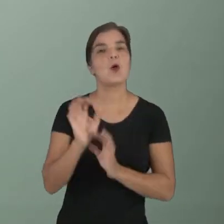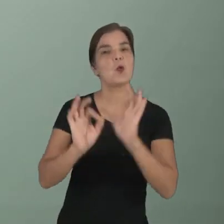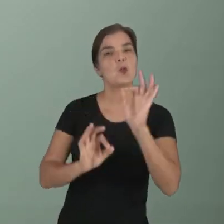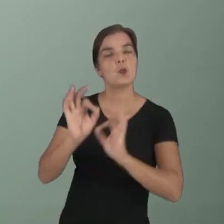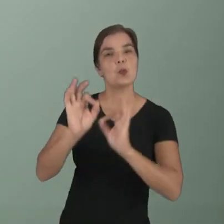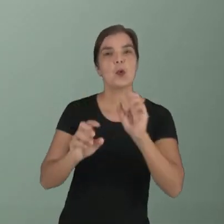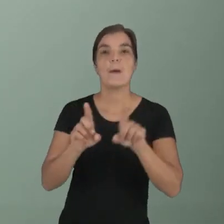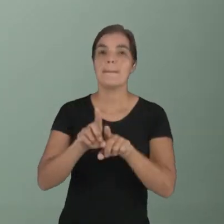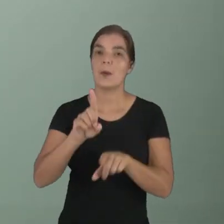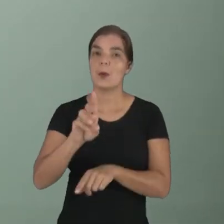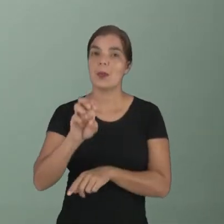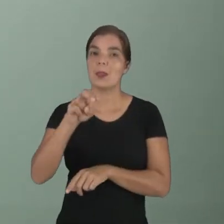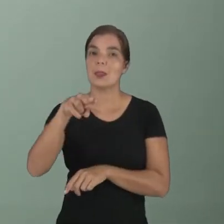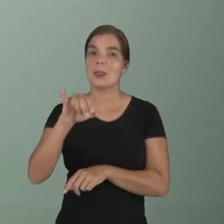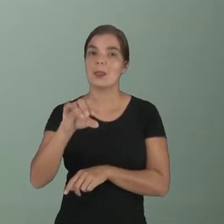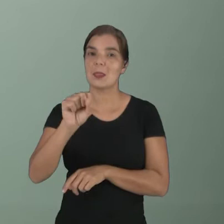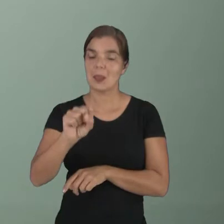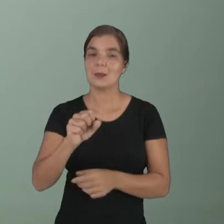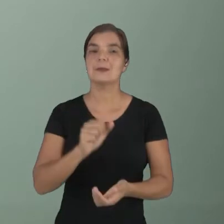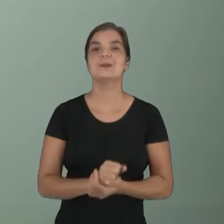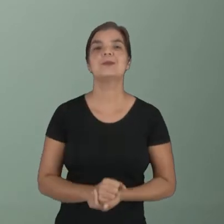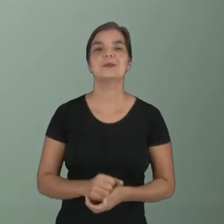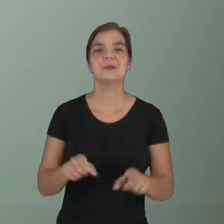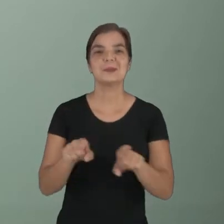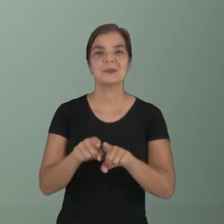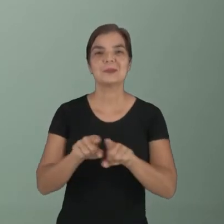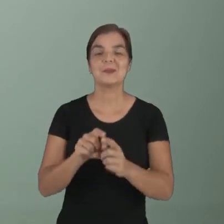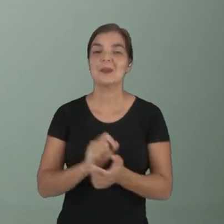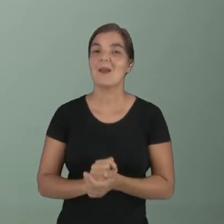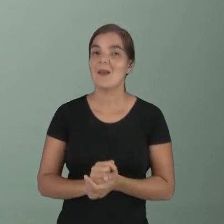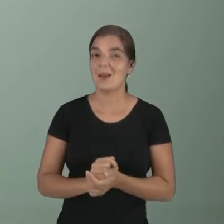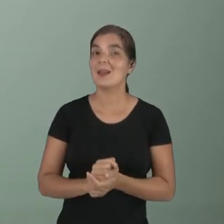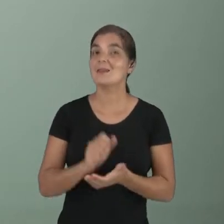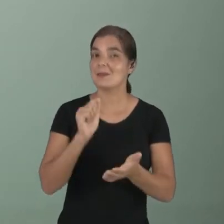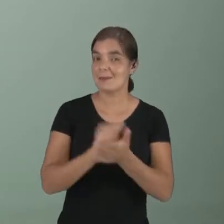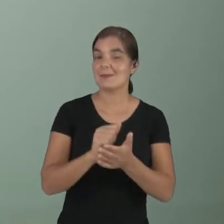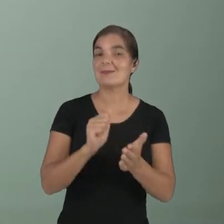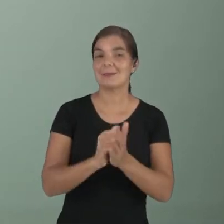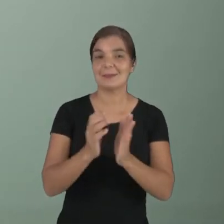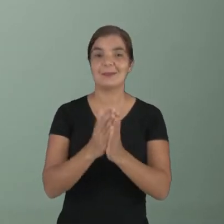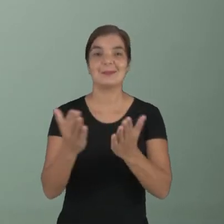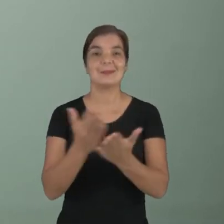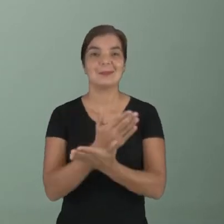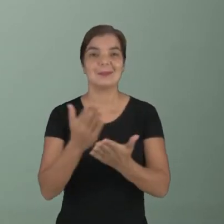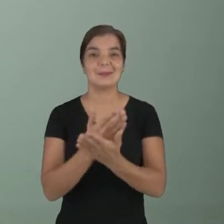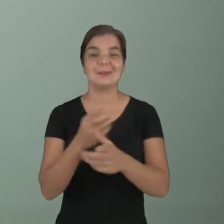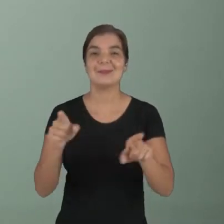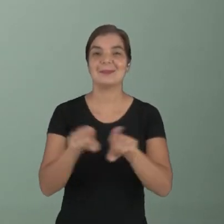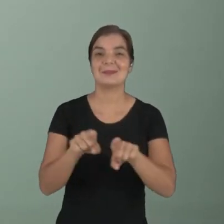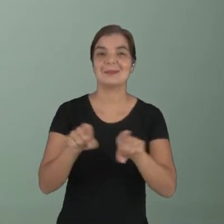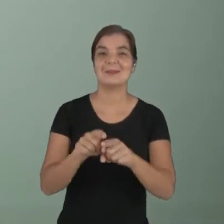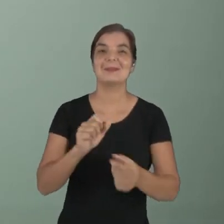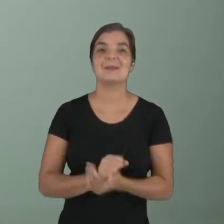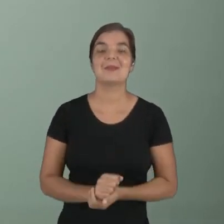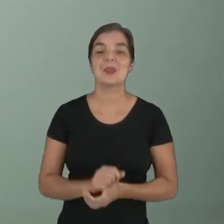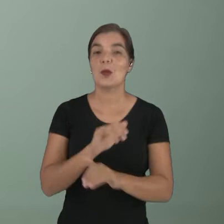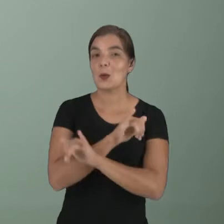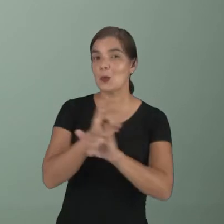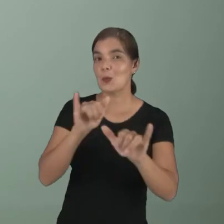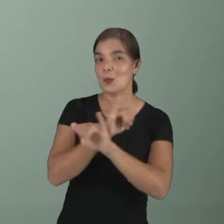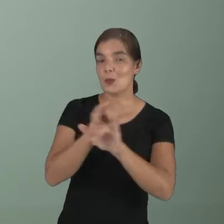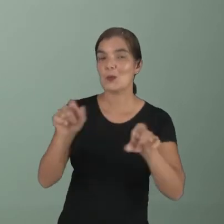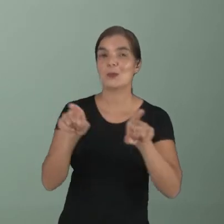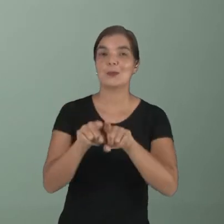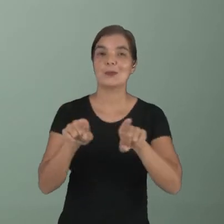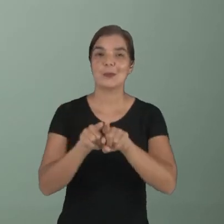feita pelo Denis Deprez. Tá? Essa obra, esse livro Frankenstein, ele é em forma de